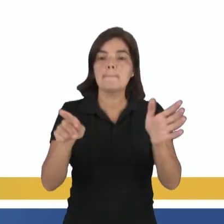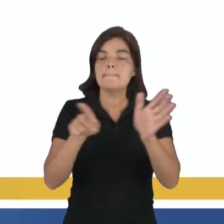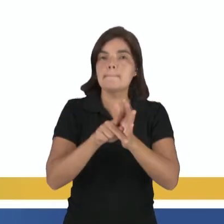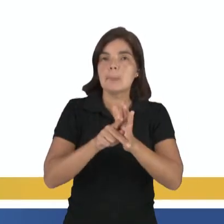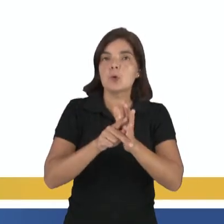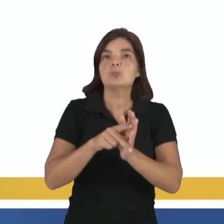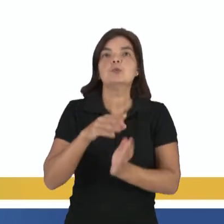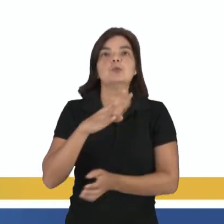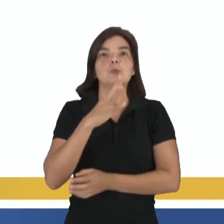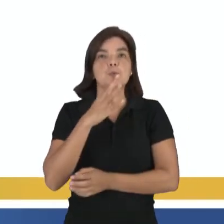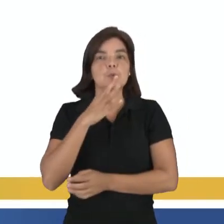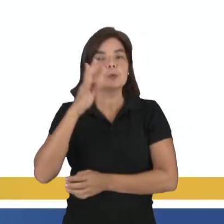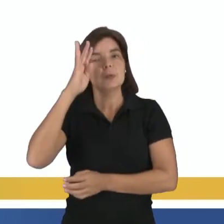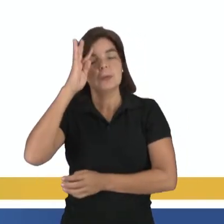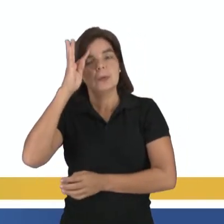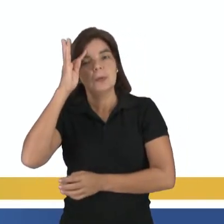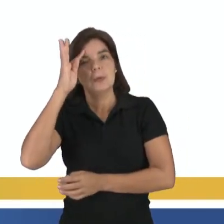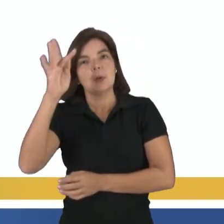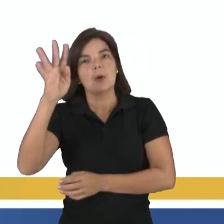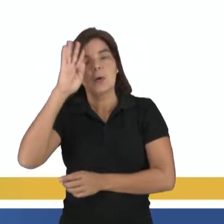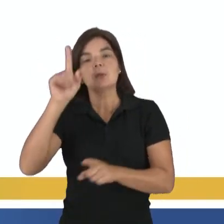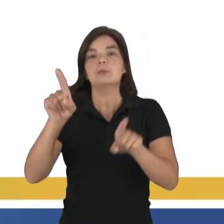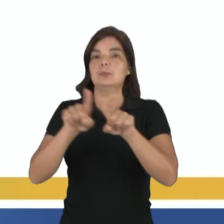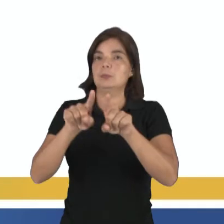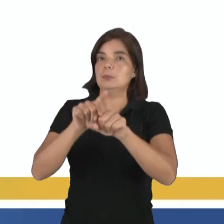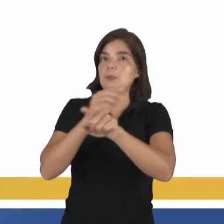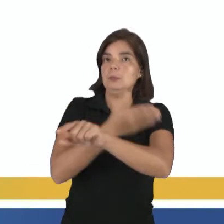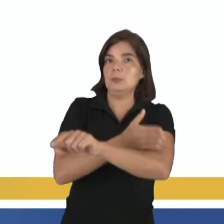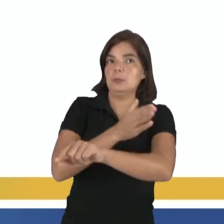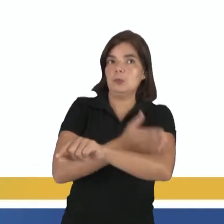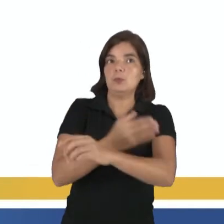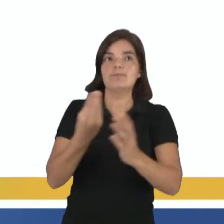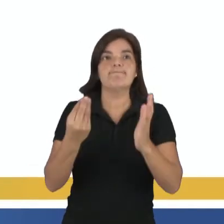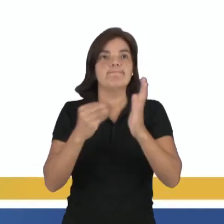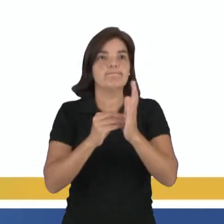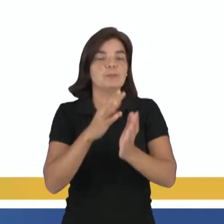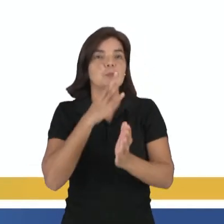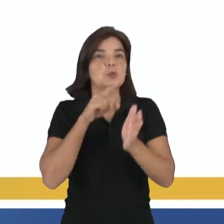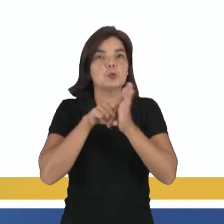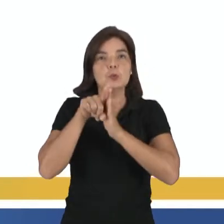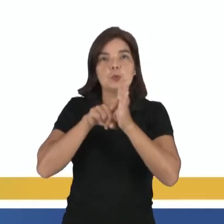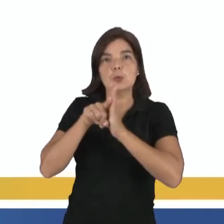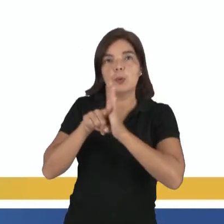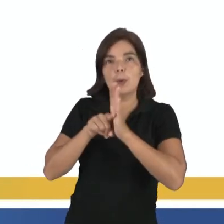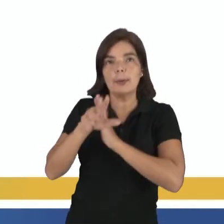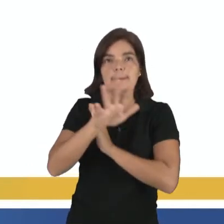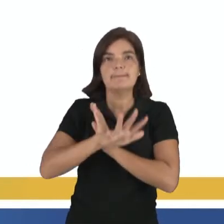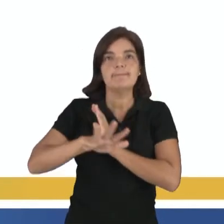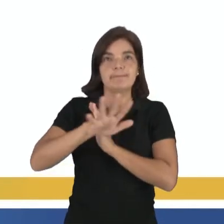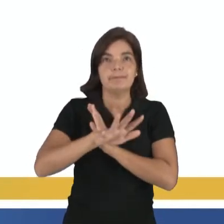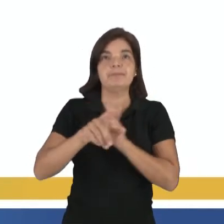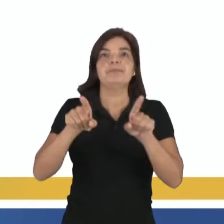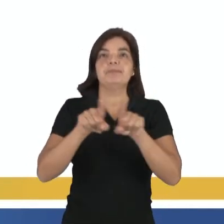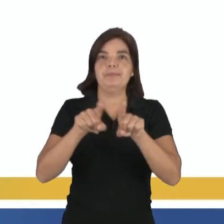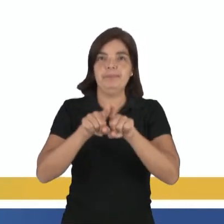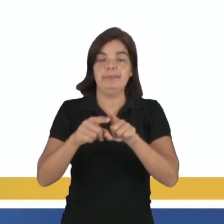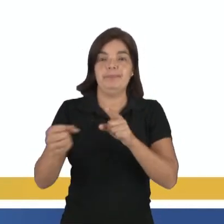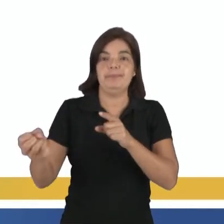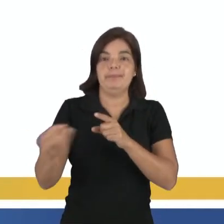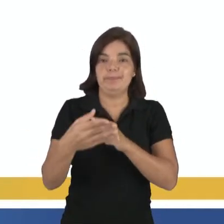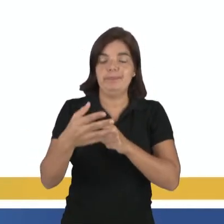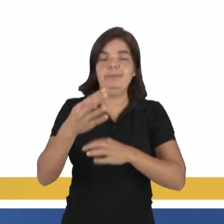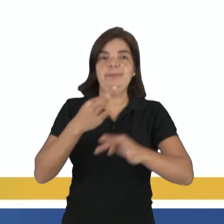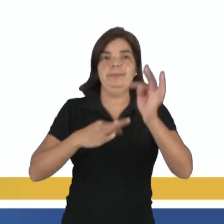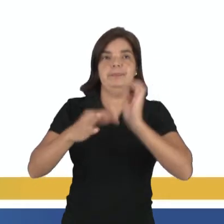ramo determinado do conhecimento teórico ou prático. Aplicação dos conhecimentos científicos à produção em geral. Nossa era é a